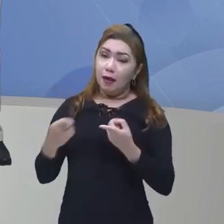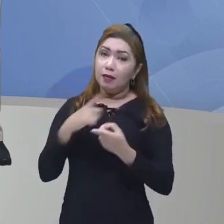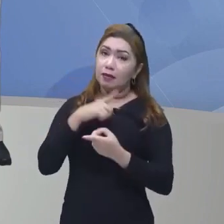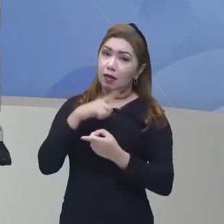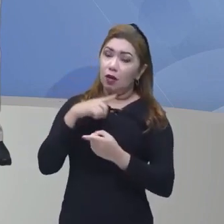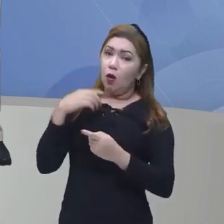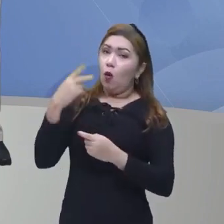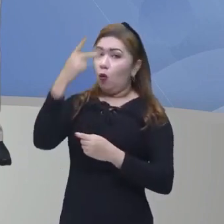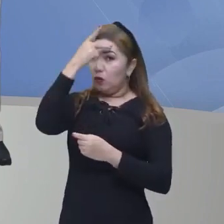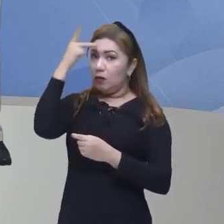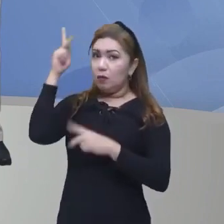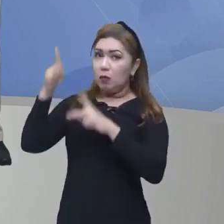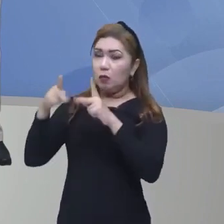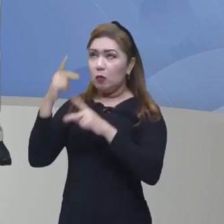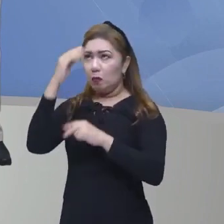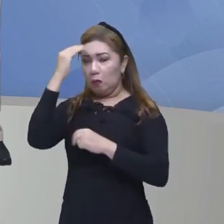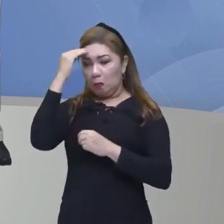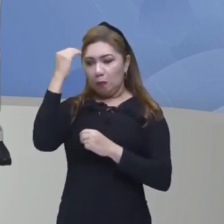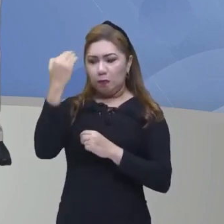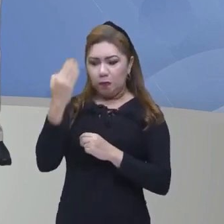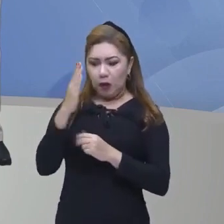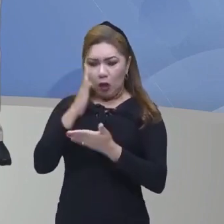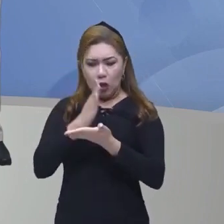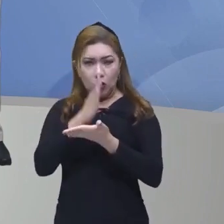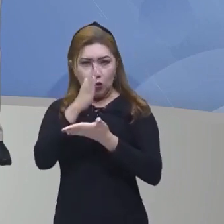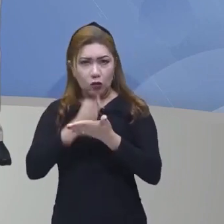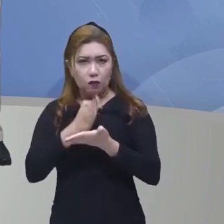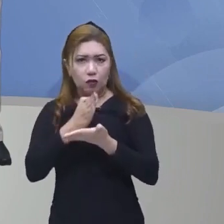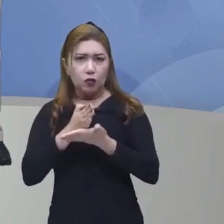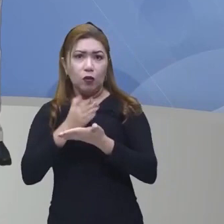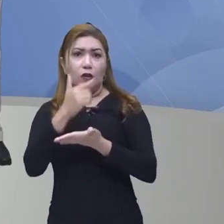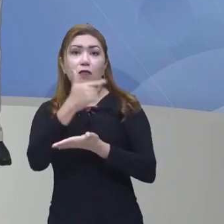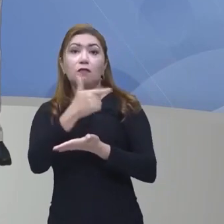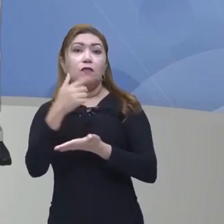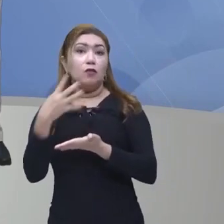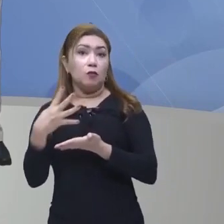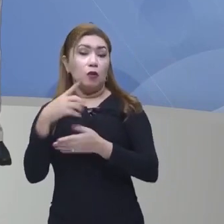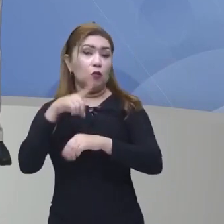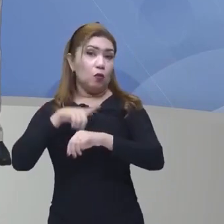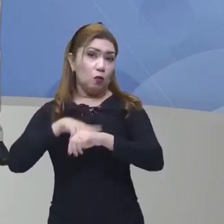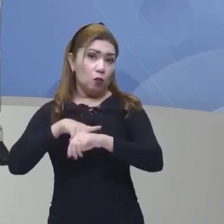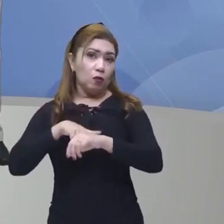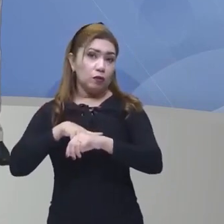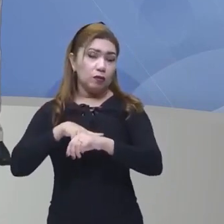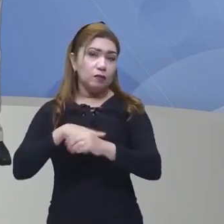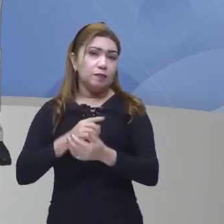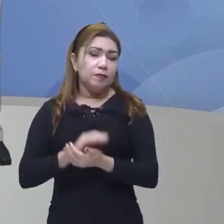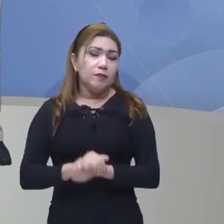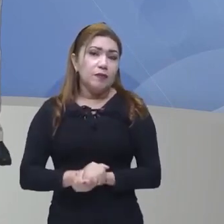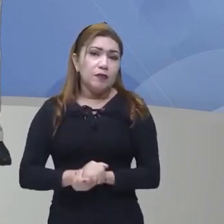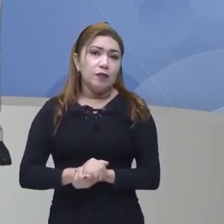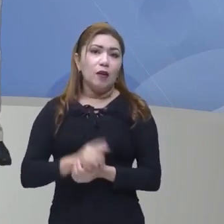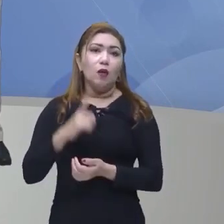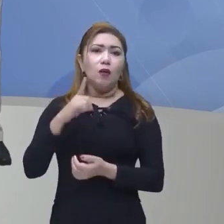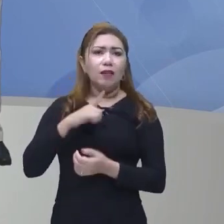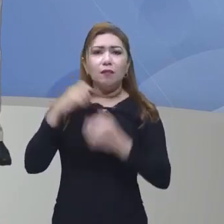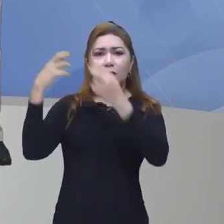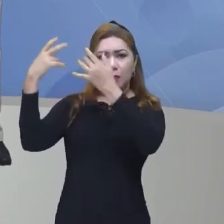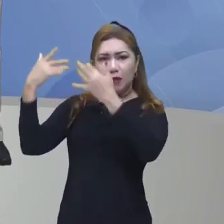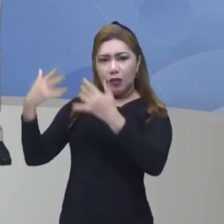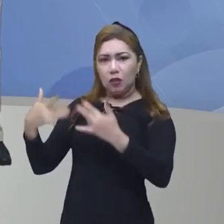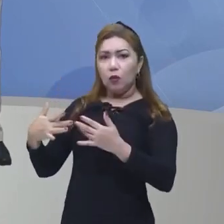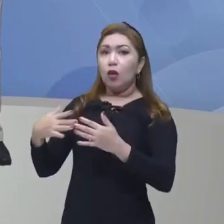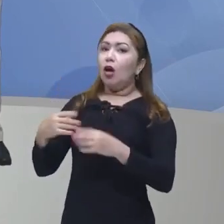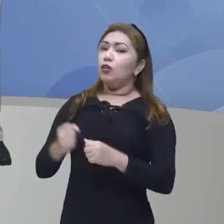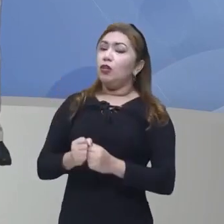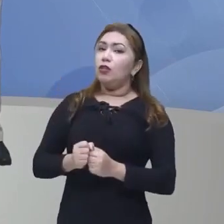recebem essa divisão do dia em 24 horas. E um dos instrumentos mais antigos que nós podemos falar na aula de hoje é o